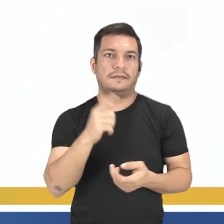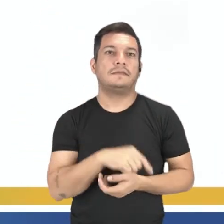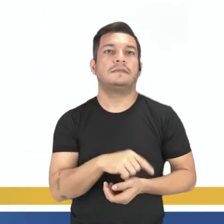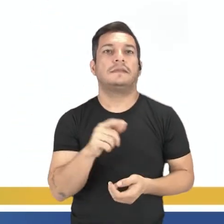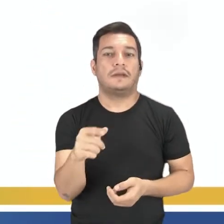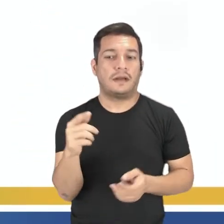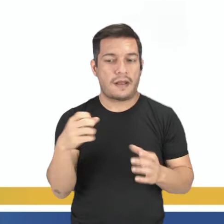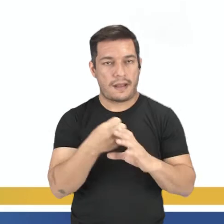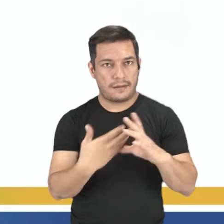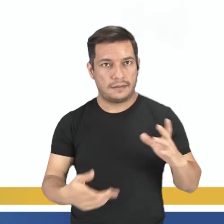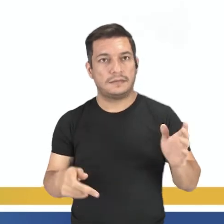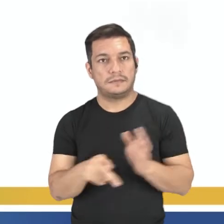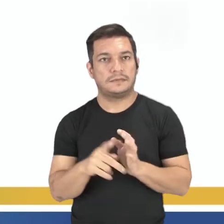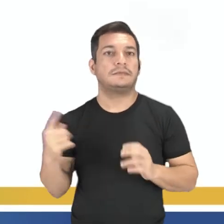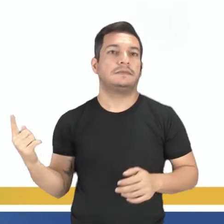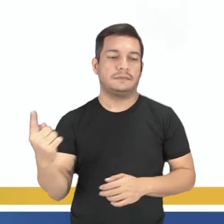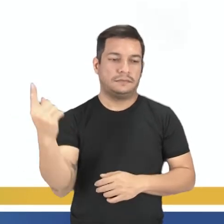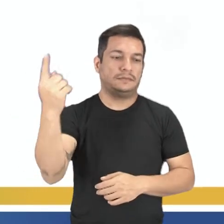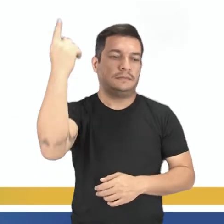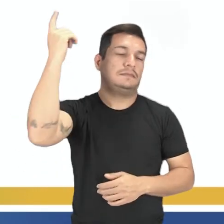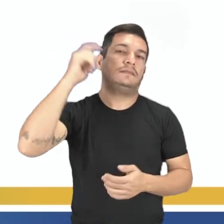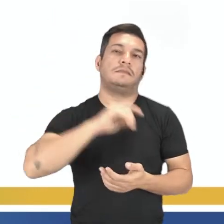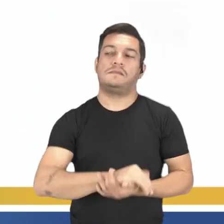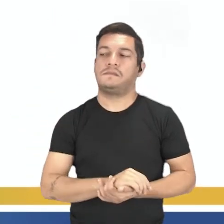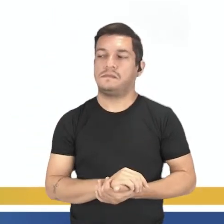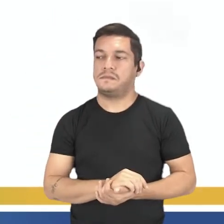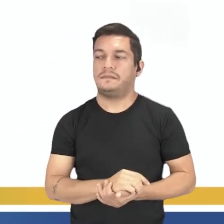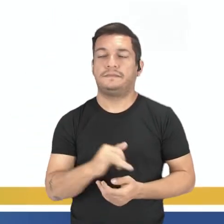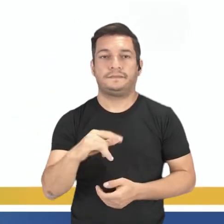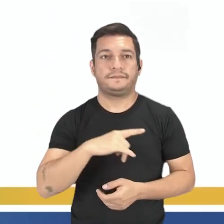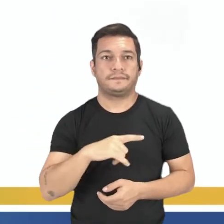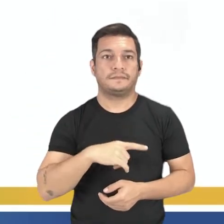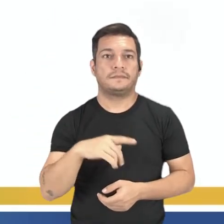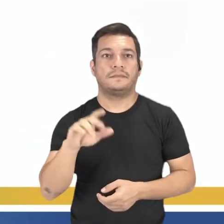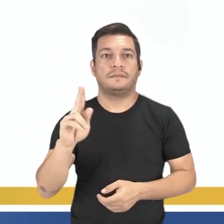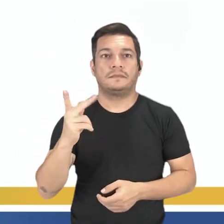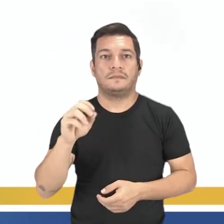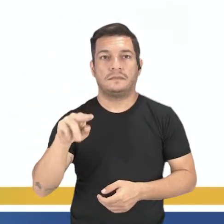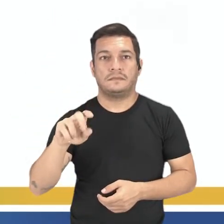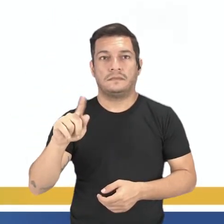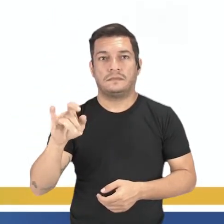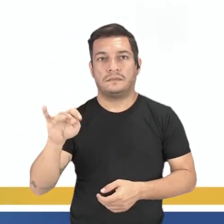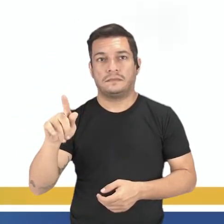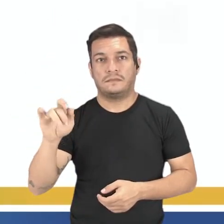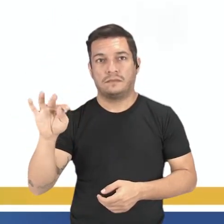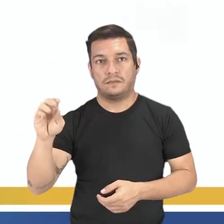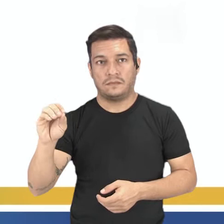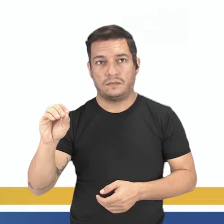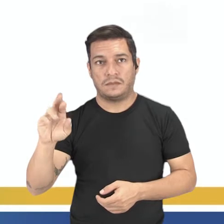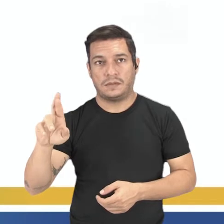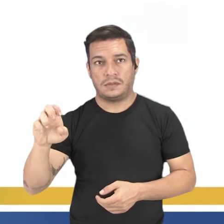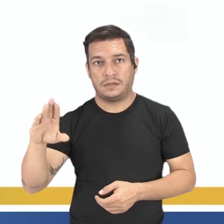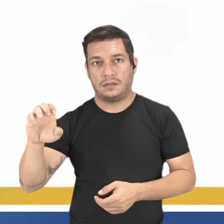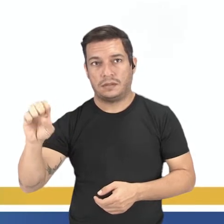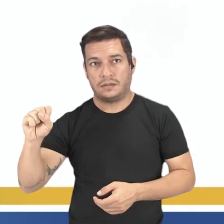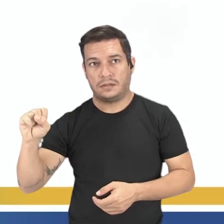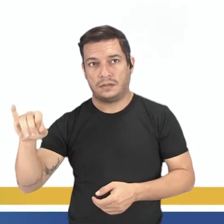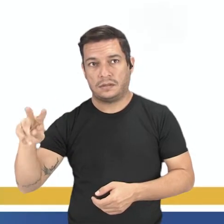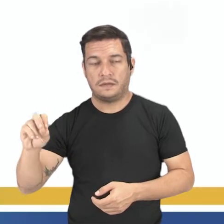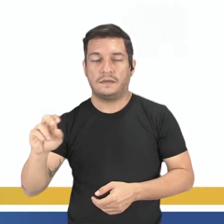para a característica altura. Se eu tenho aí, ó, homozigoto recessivo, ou seja, eu tenho dois